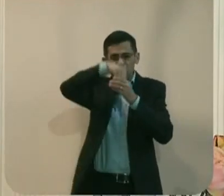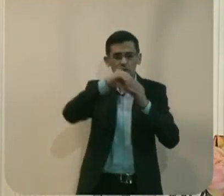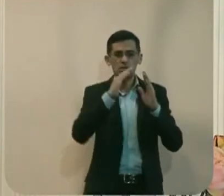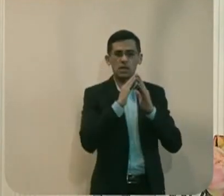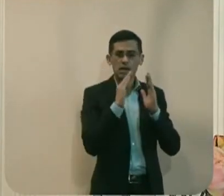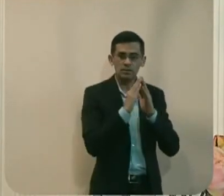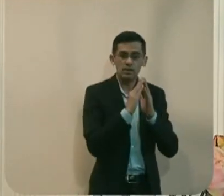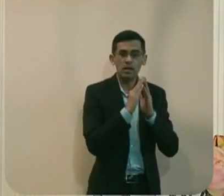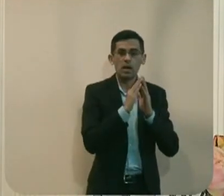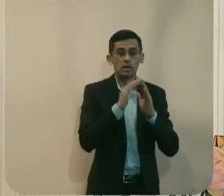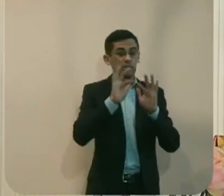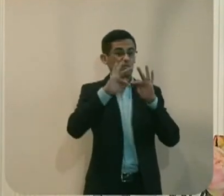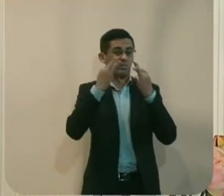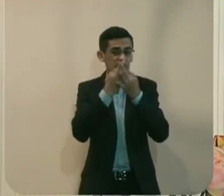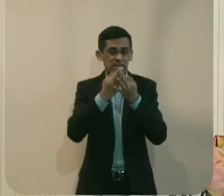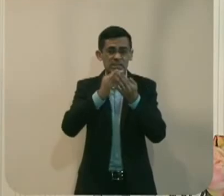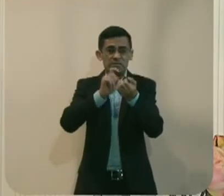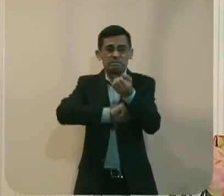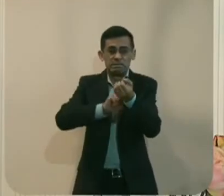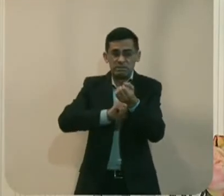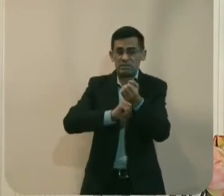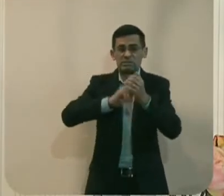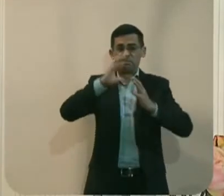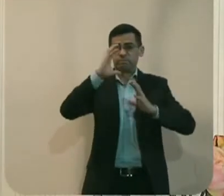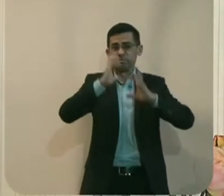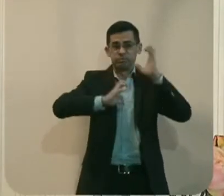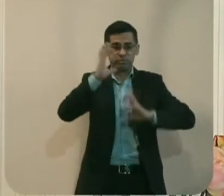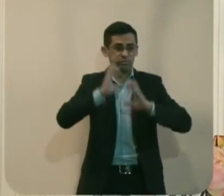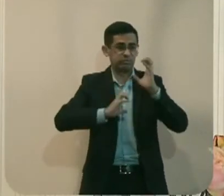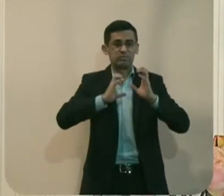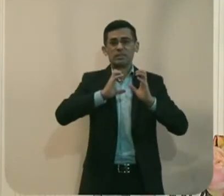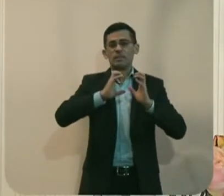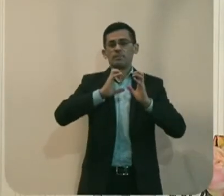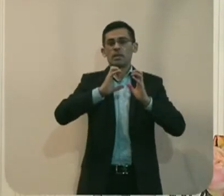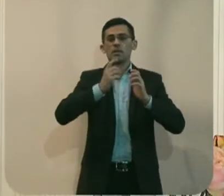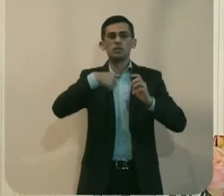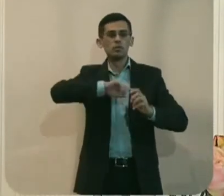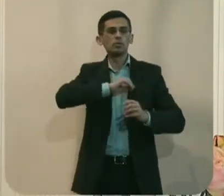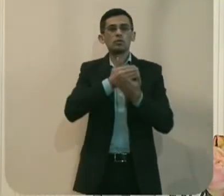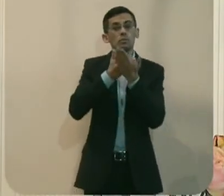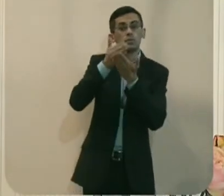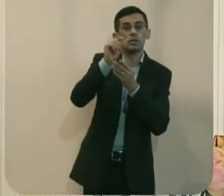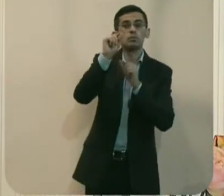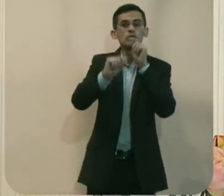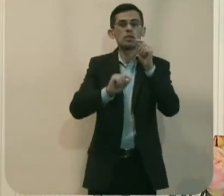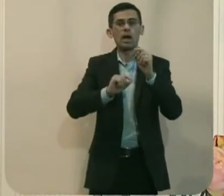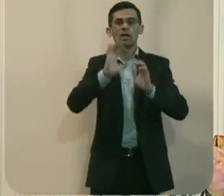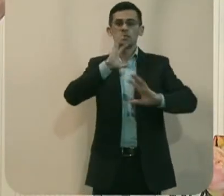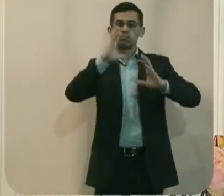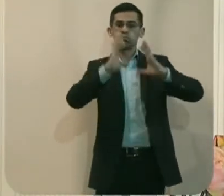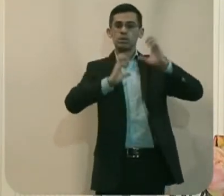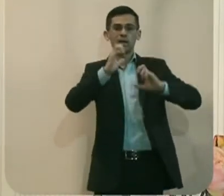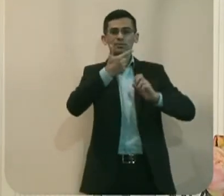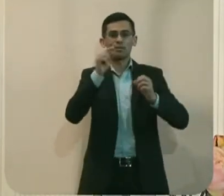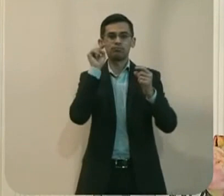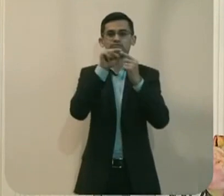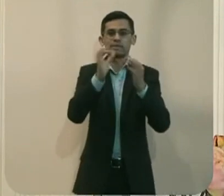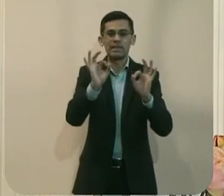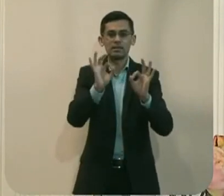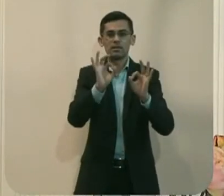o ambiente familiar se estressa, o profissional se estressa e a gente começa às vezes a brigar sem